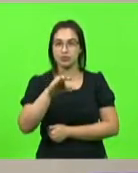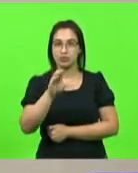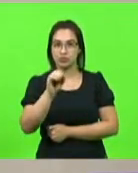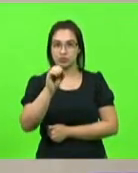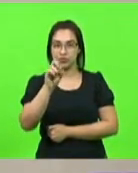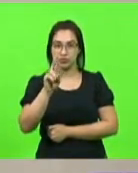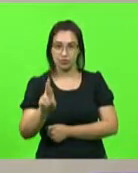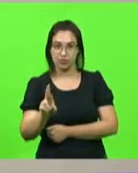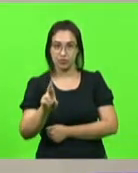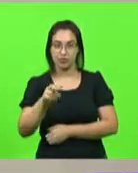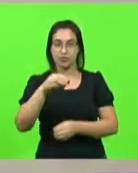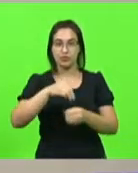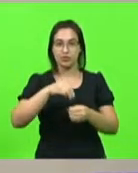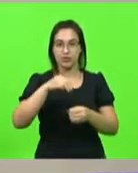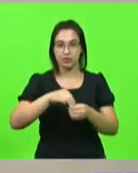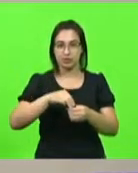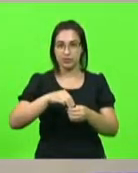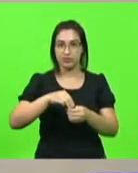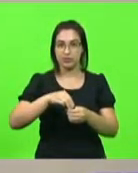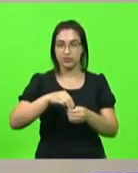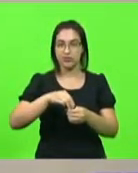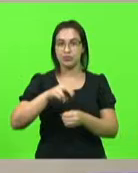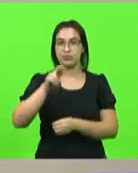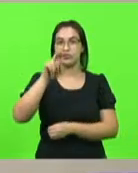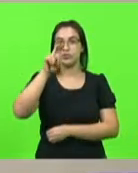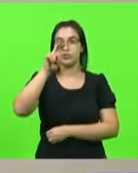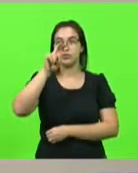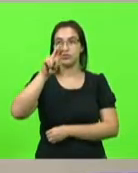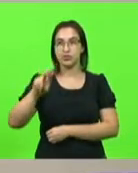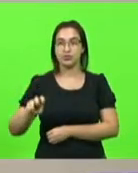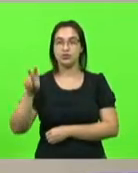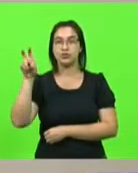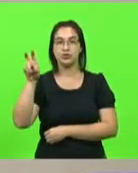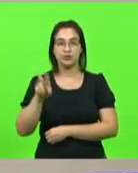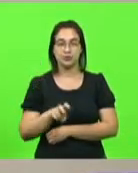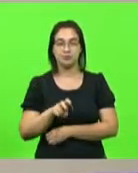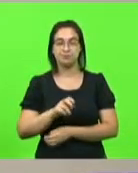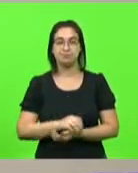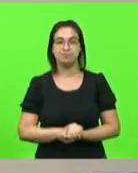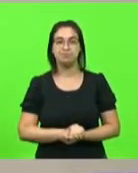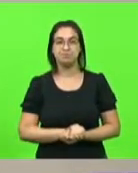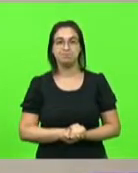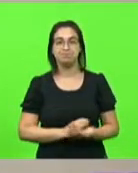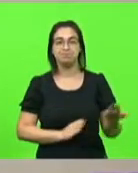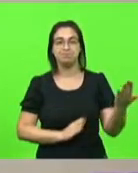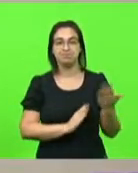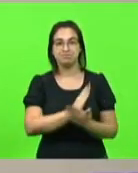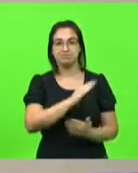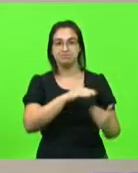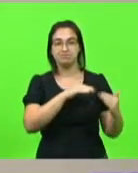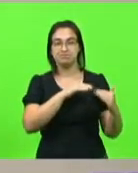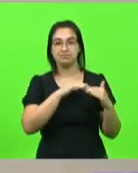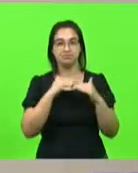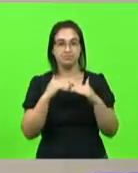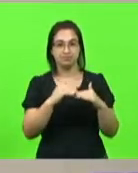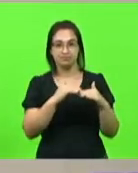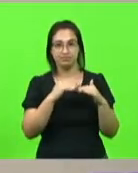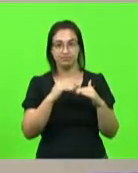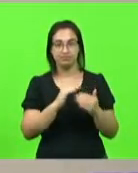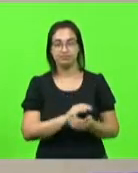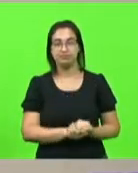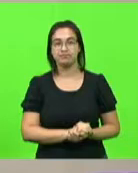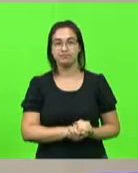discussão. Não havendo quem queira discutir, em votação, deputados que aprovam permaneçam como se encontra. Aprovado por unanimidade.